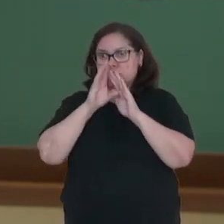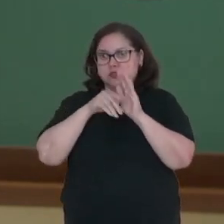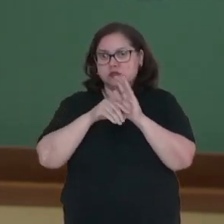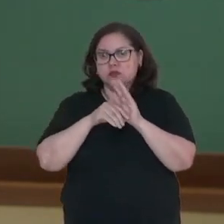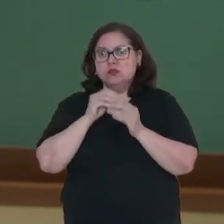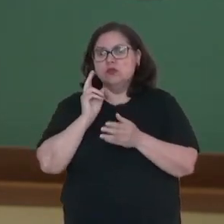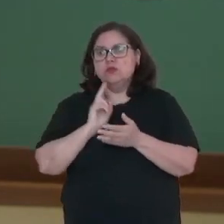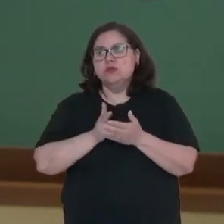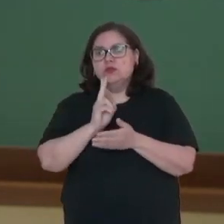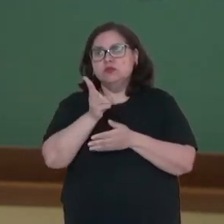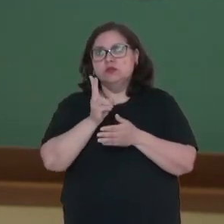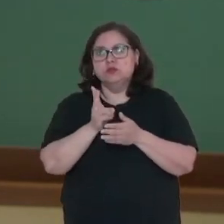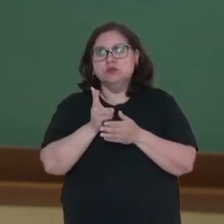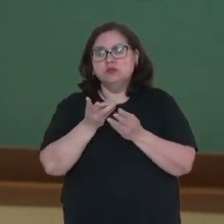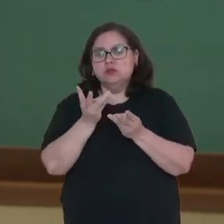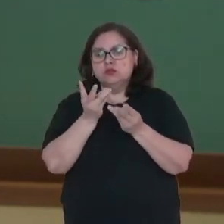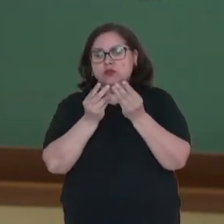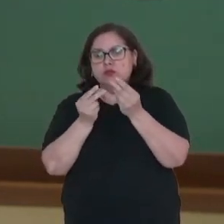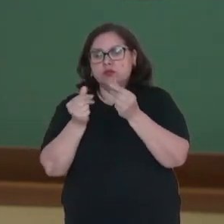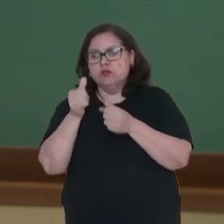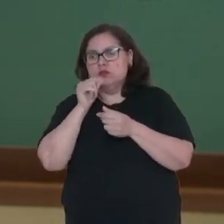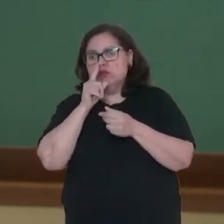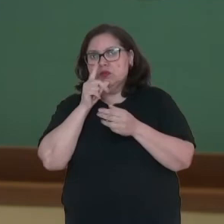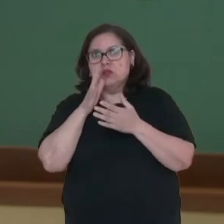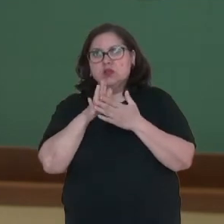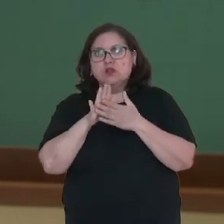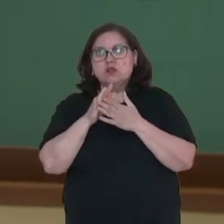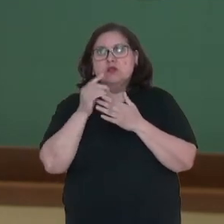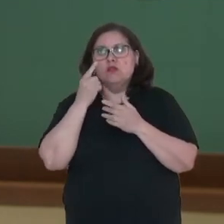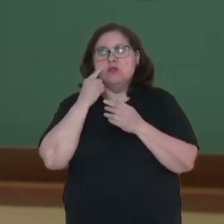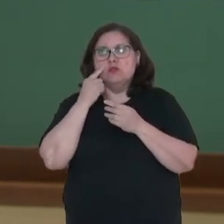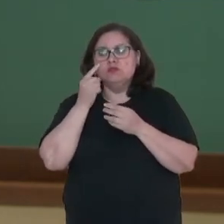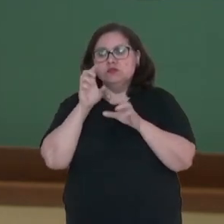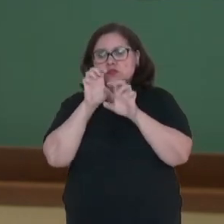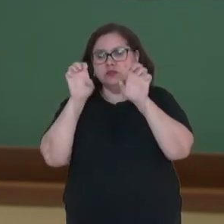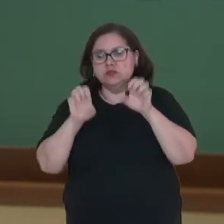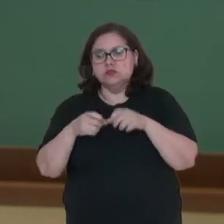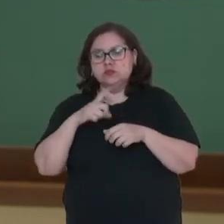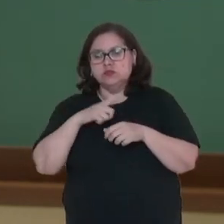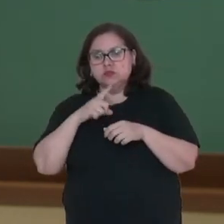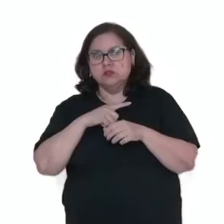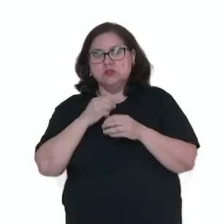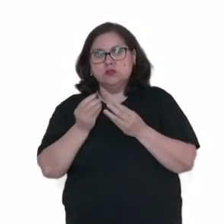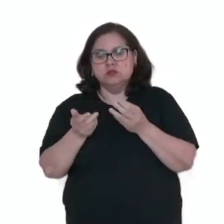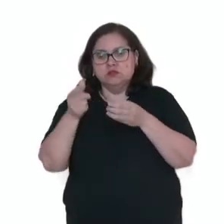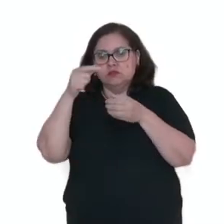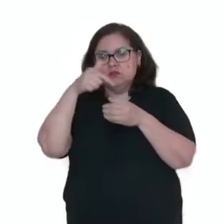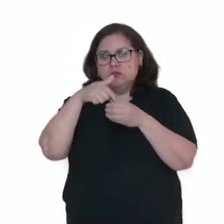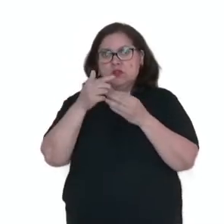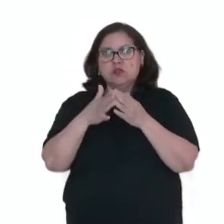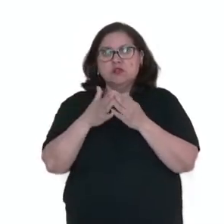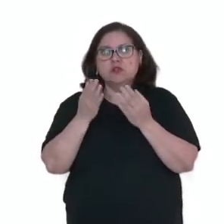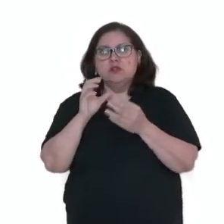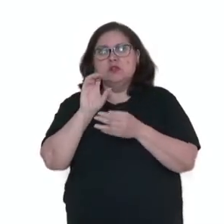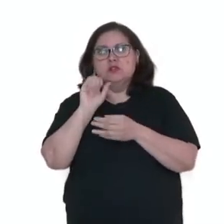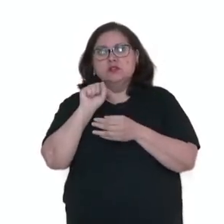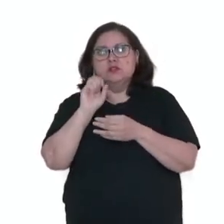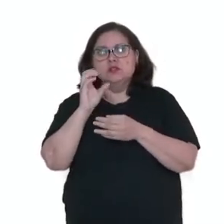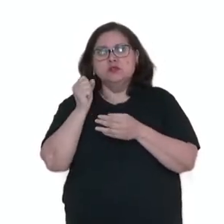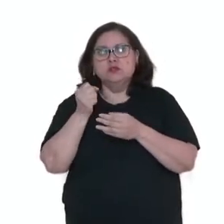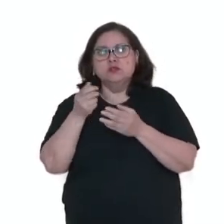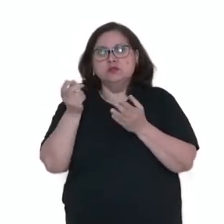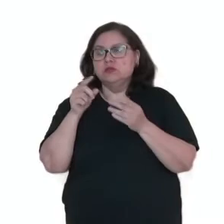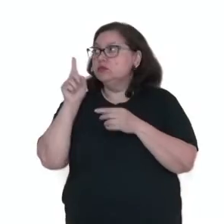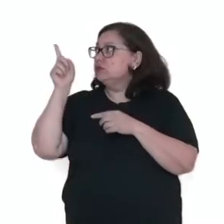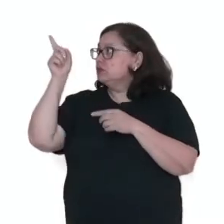de constante de solubilidade. Vamos considerar um sistema contendo uma solução saturada de fosfato de cálcio. Tá